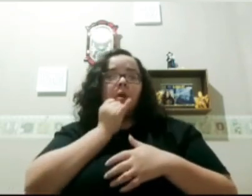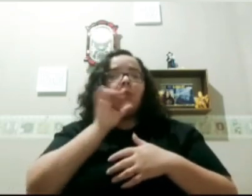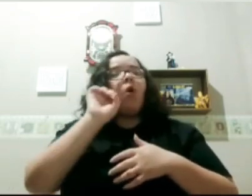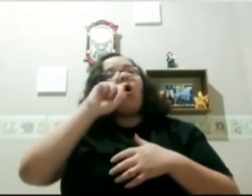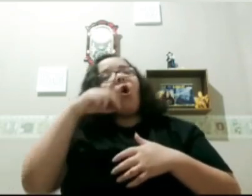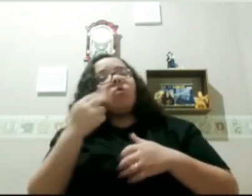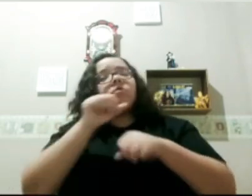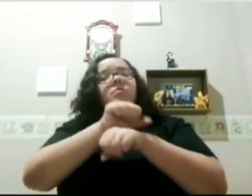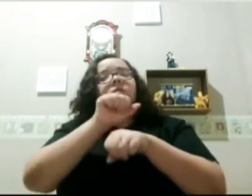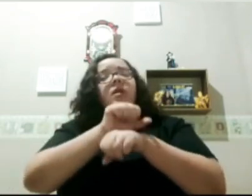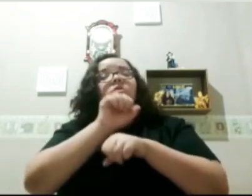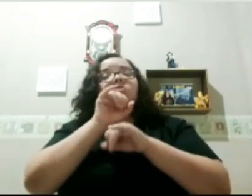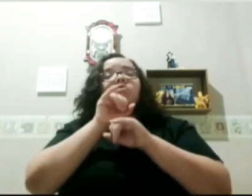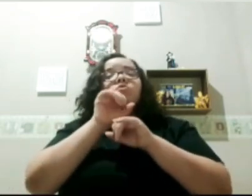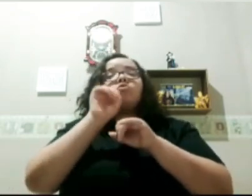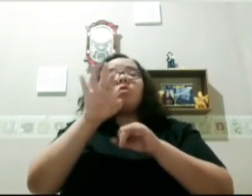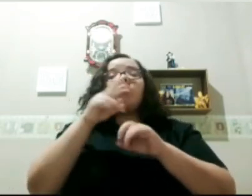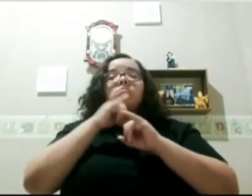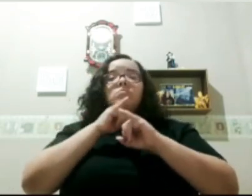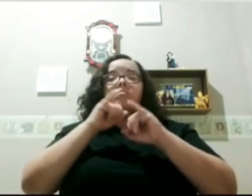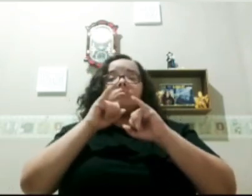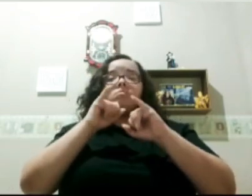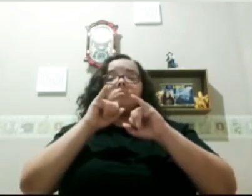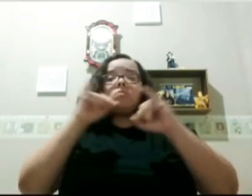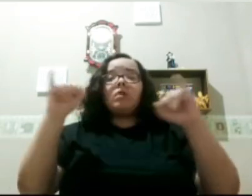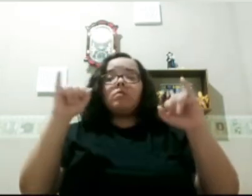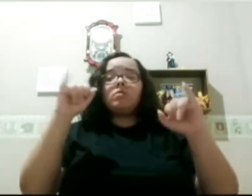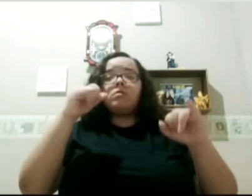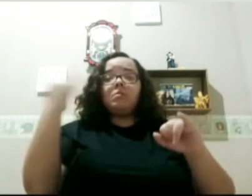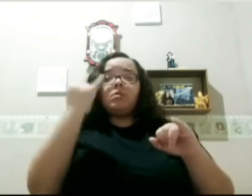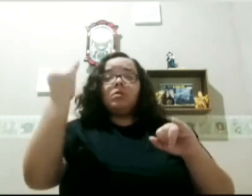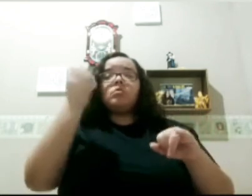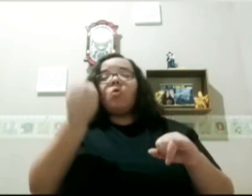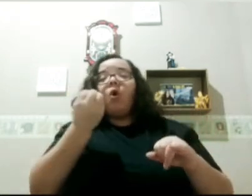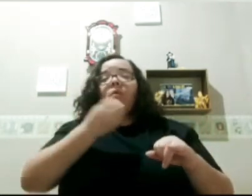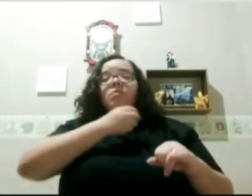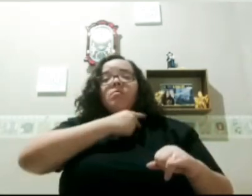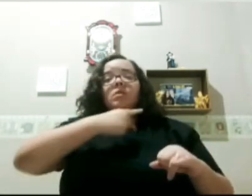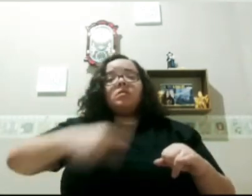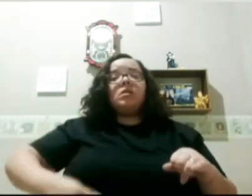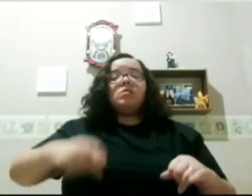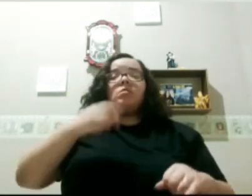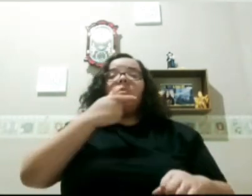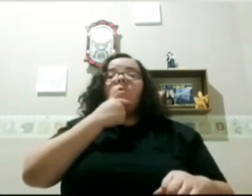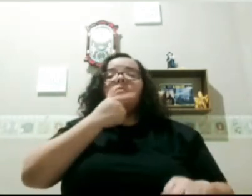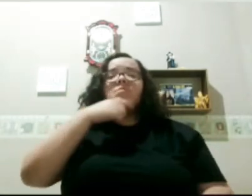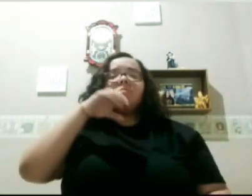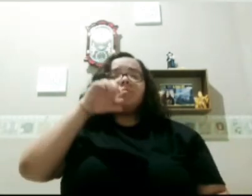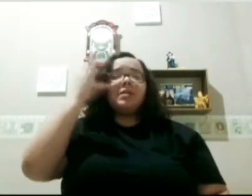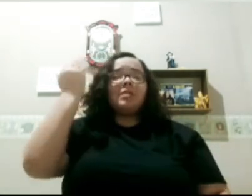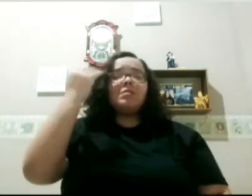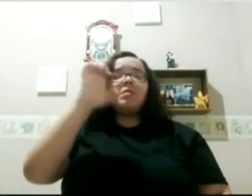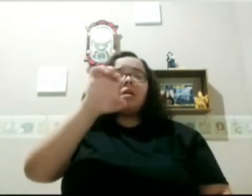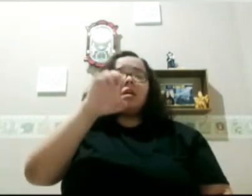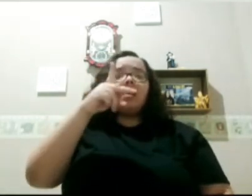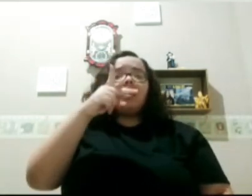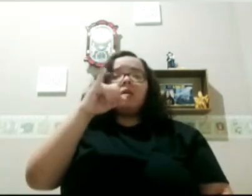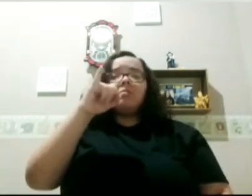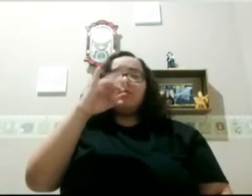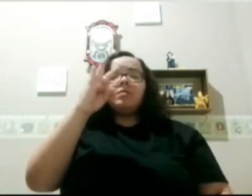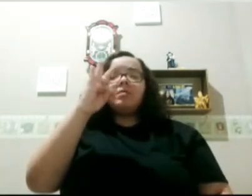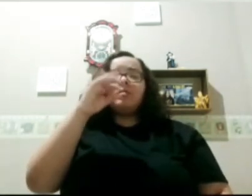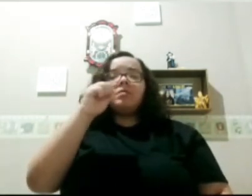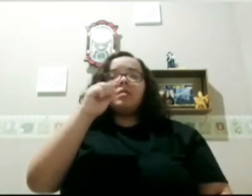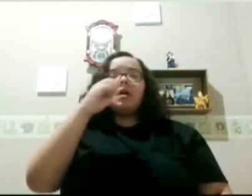por exemplo, ou vamos esperar só que as autoridades, como foi o presidente Epitácio Pessoa, quando forem fazer o